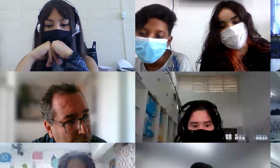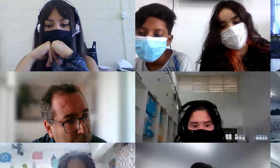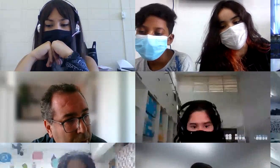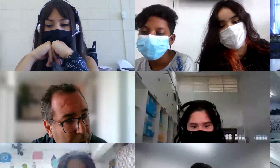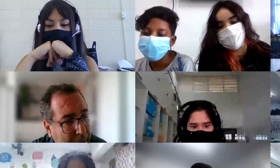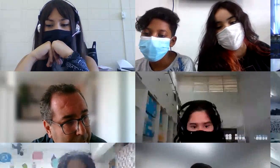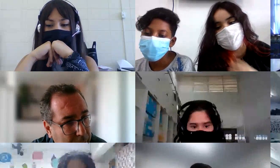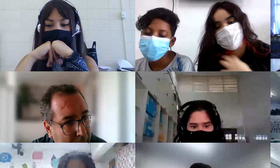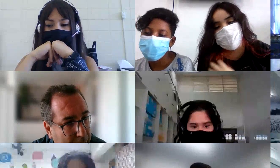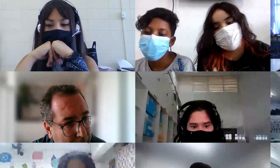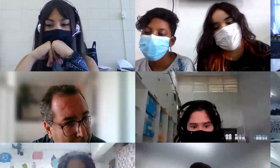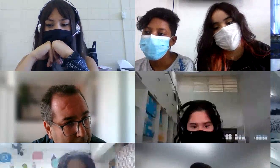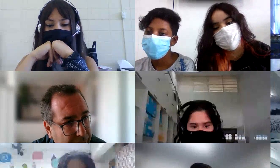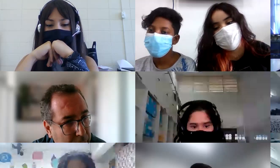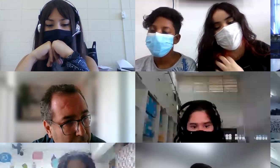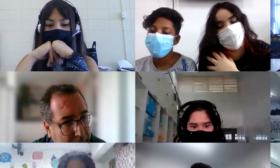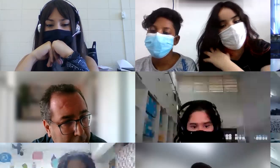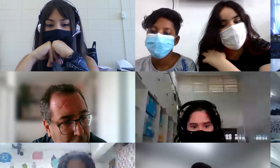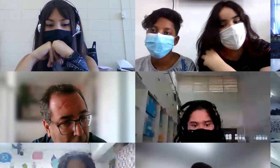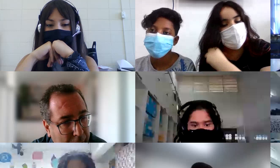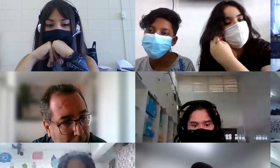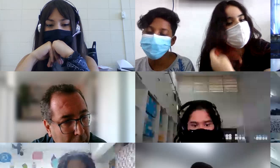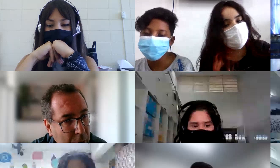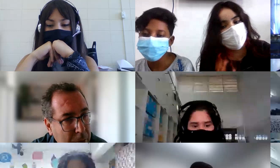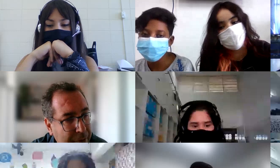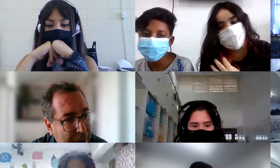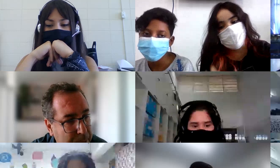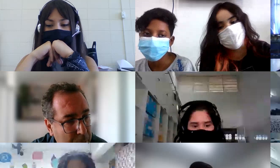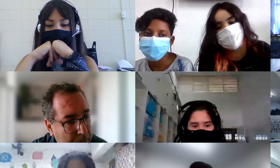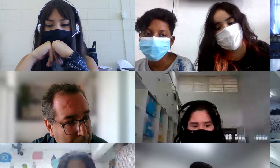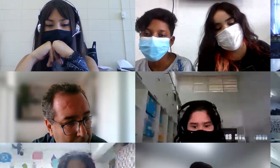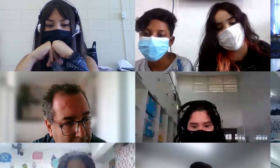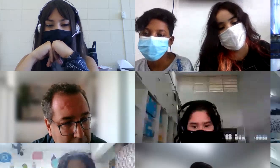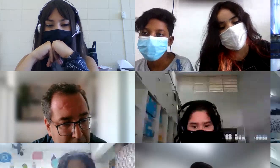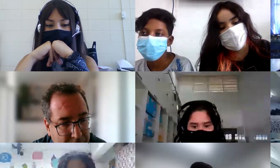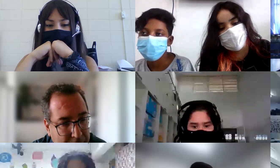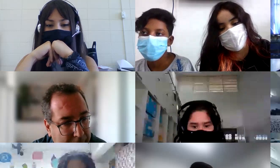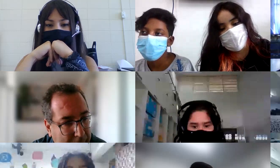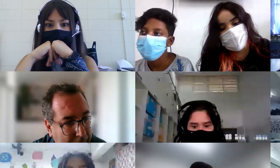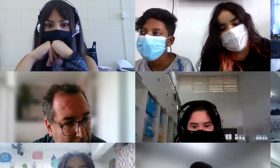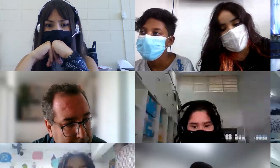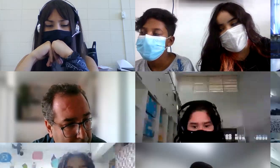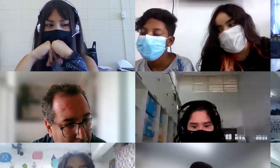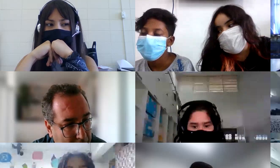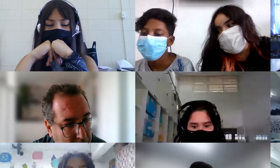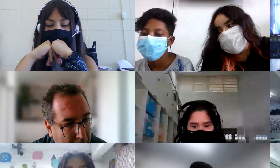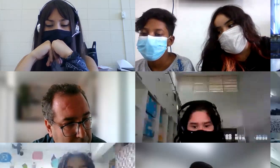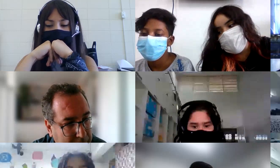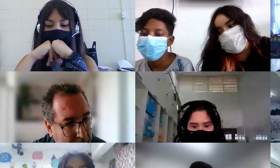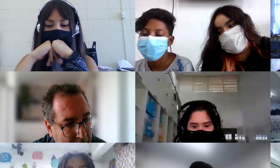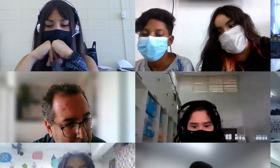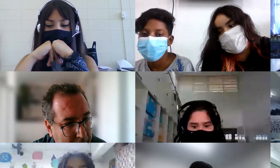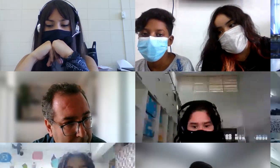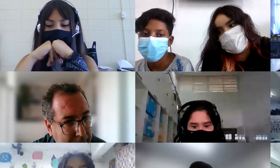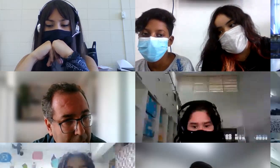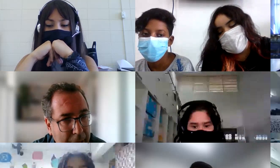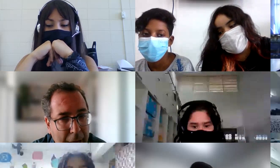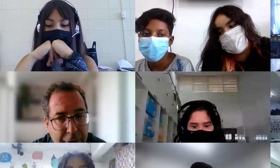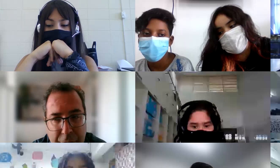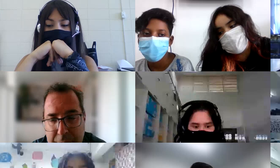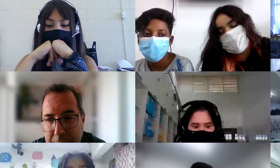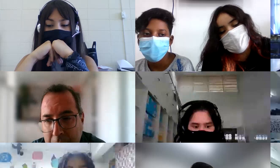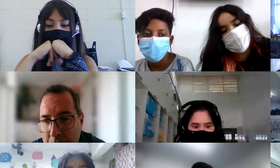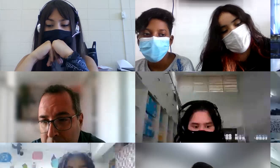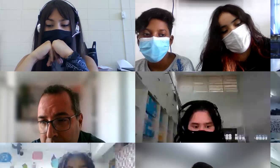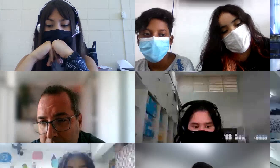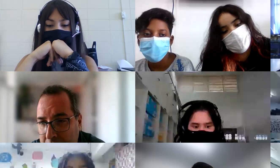teu professor, com o teu orientador agora aí, fala o seguinte, olha... Uma vez por mês, uma vez a cada, sei lá, 4 semanas,